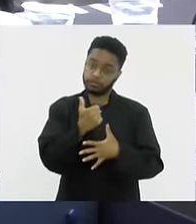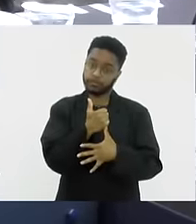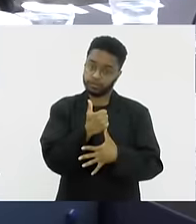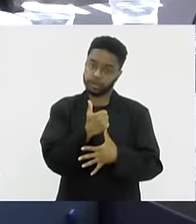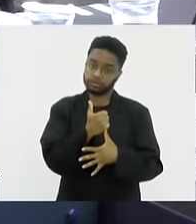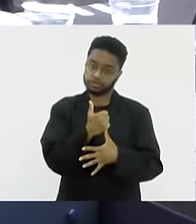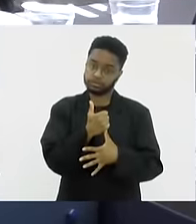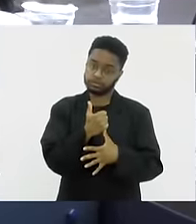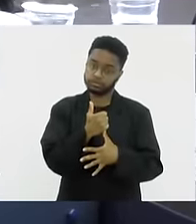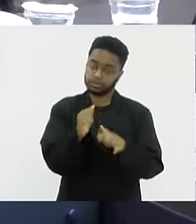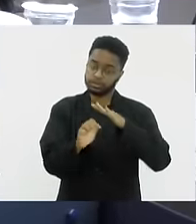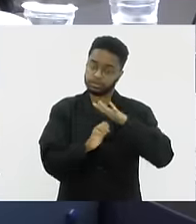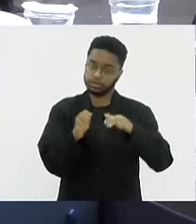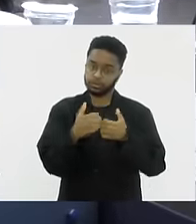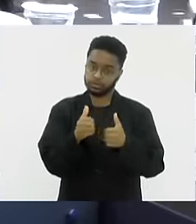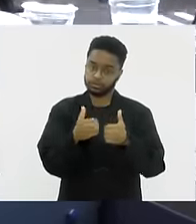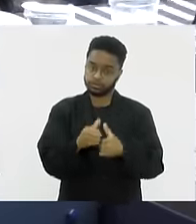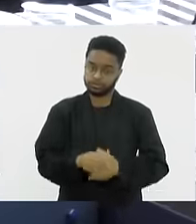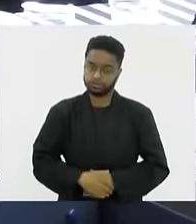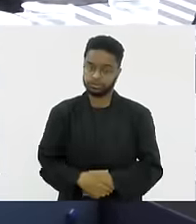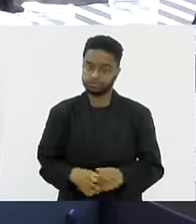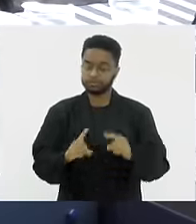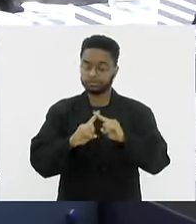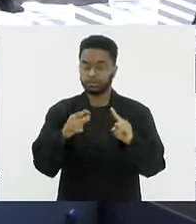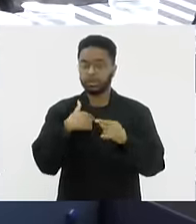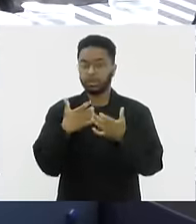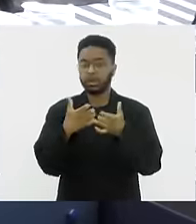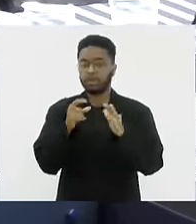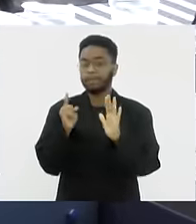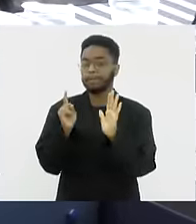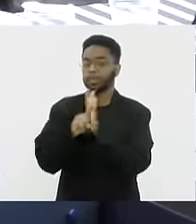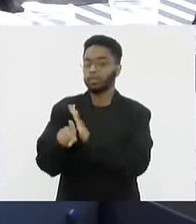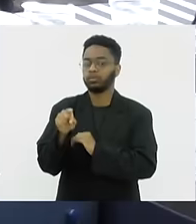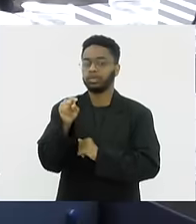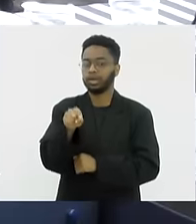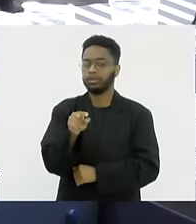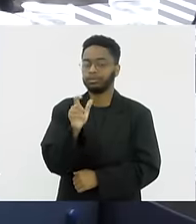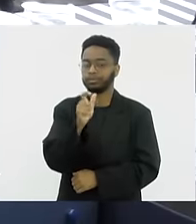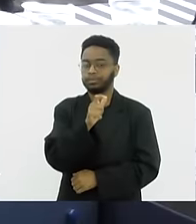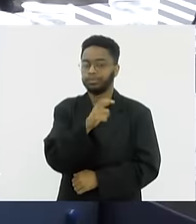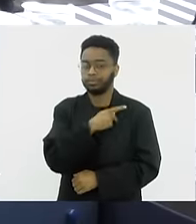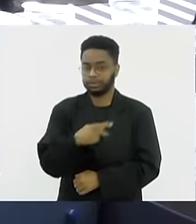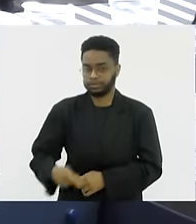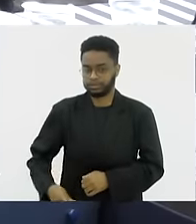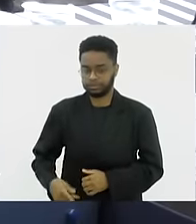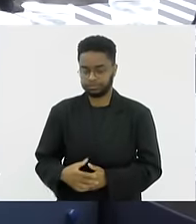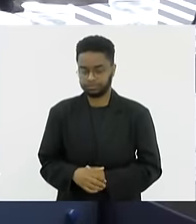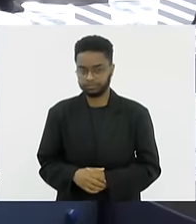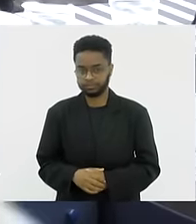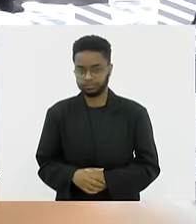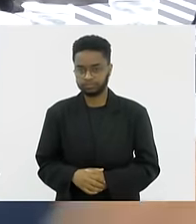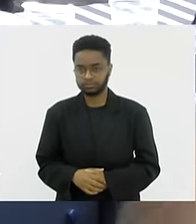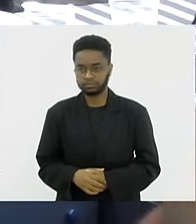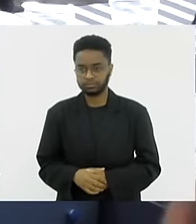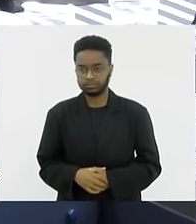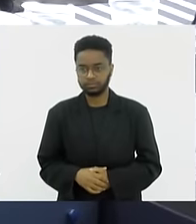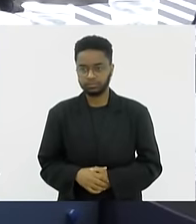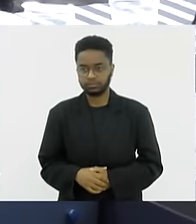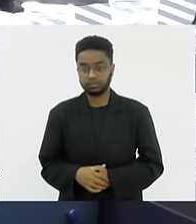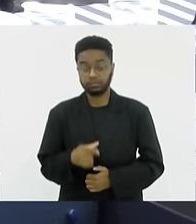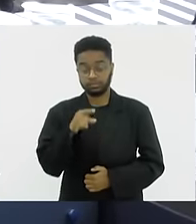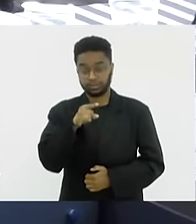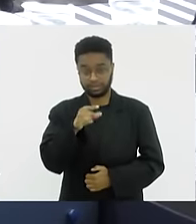com as empresas de ônibus. Mas eu queria fazer uma pergunta ao senhor, presidente. O senhor tem conhecimento se